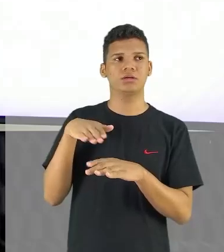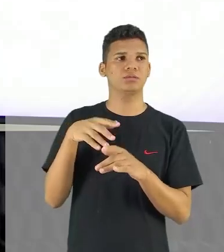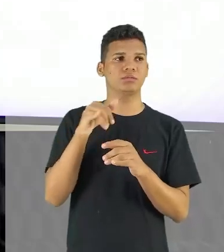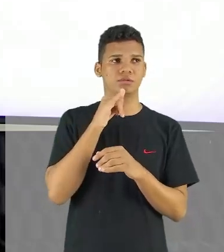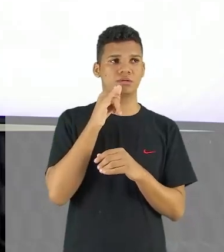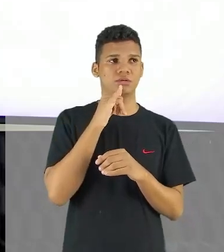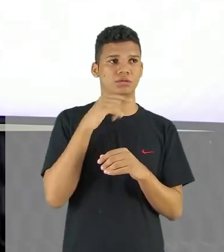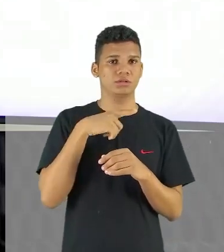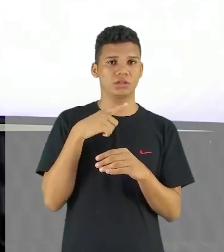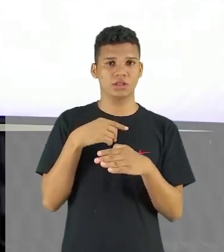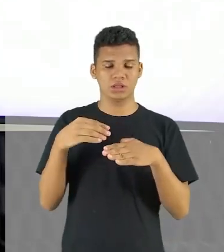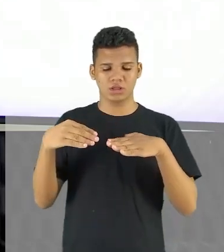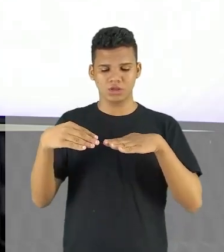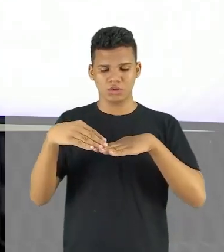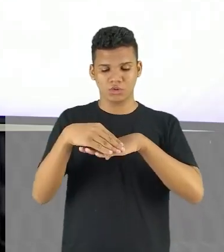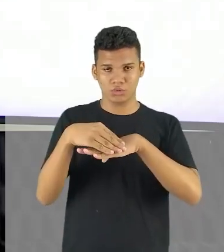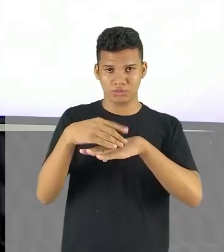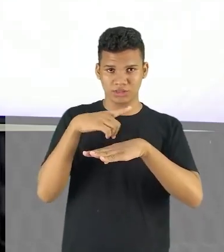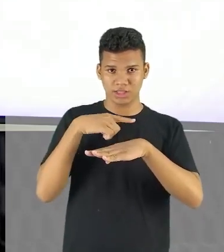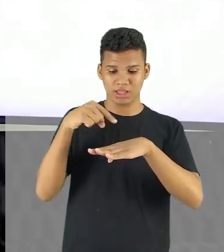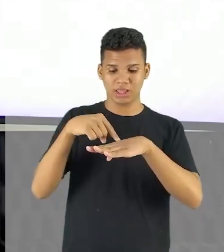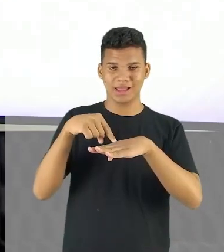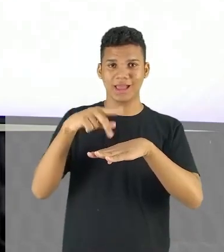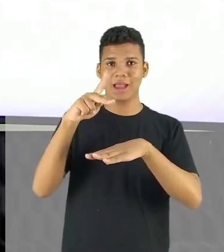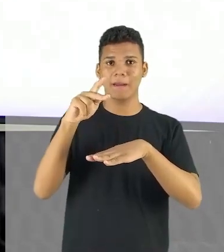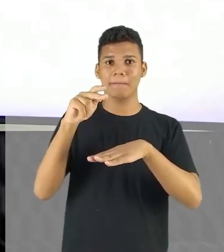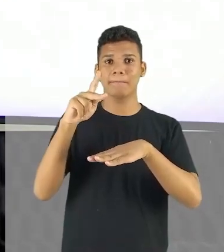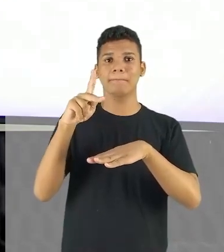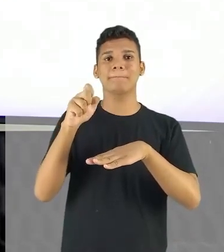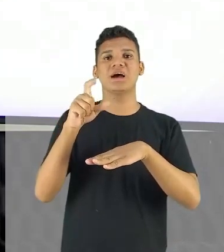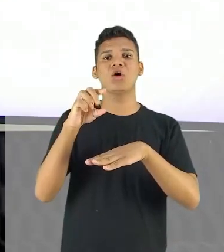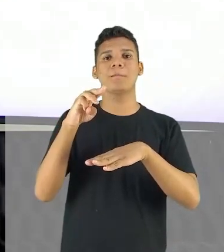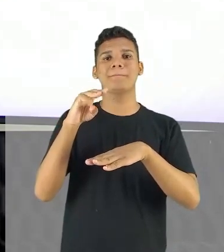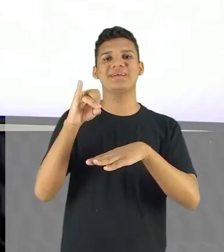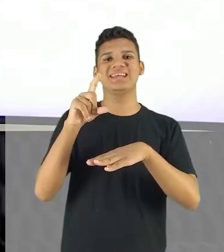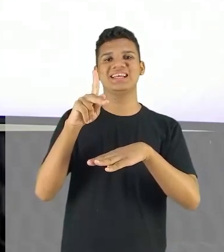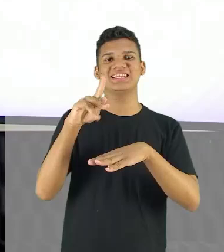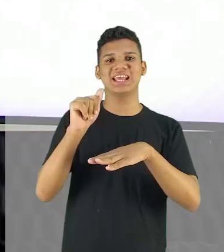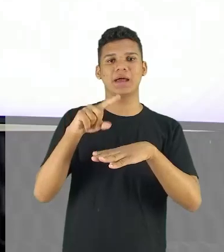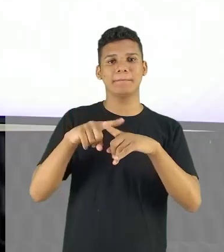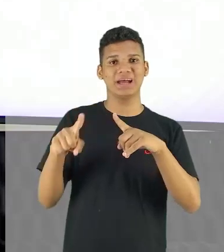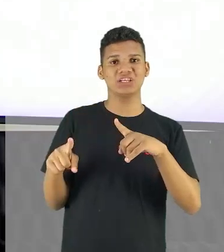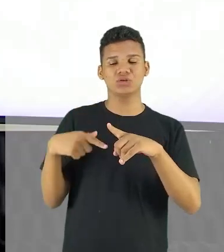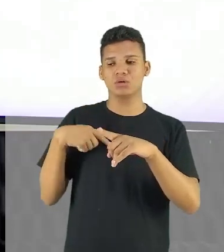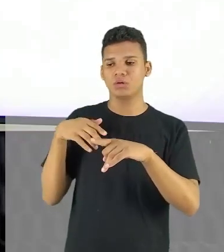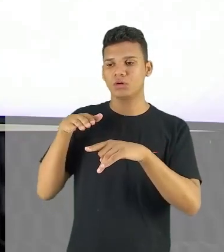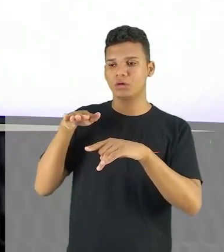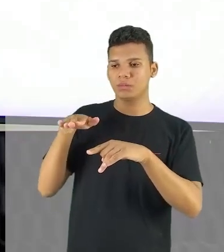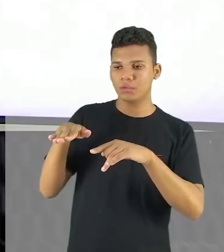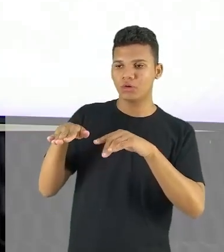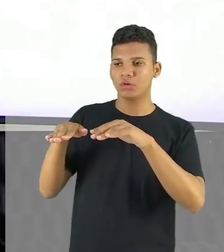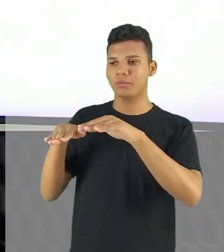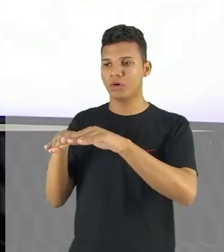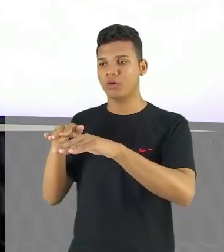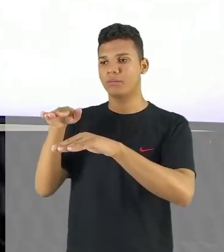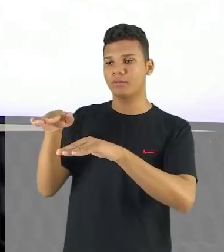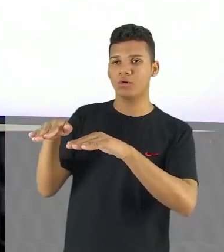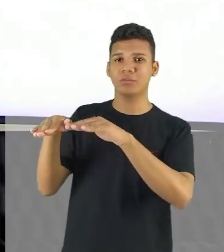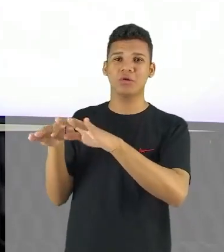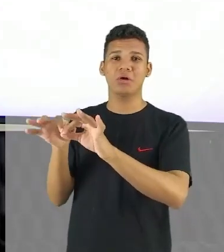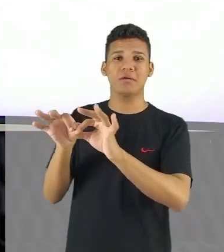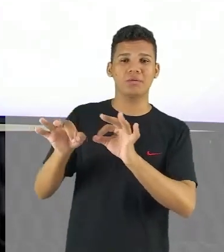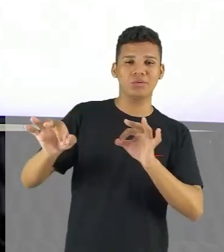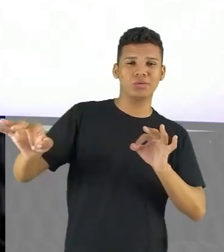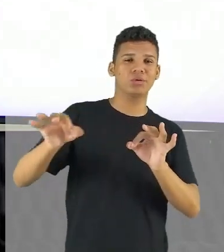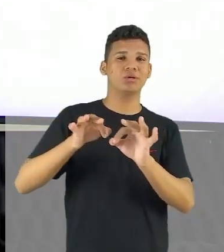que fica dentro do calçado, do tênis, do sapato, aquela palmilha. Então, ele andava, né? Ele palmilhava léguas e léguas